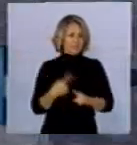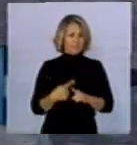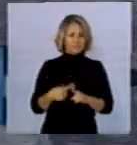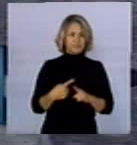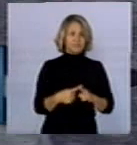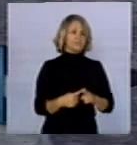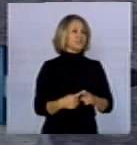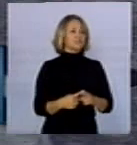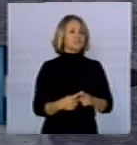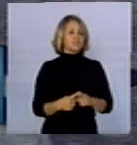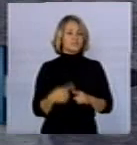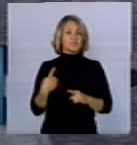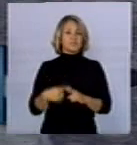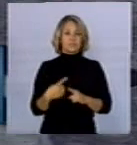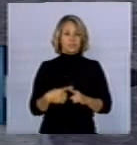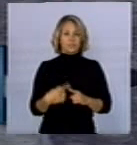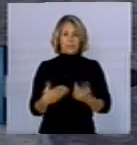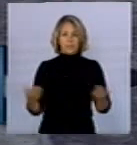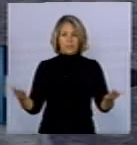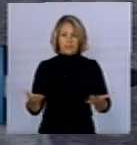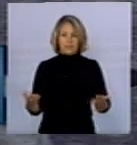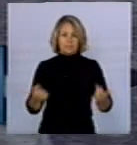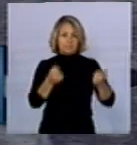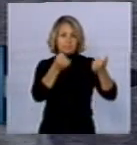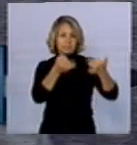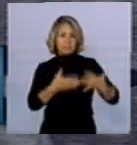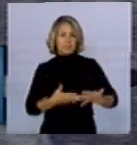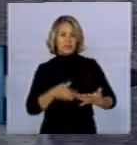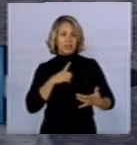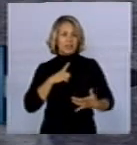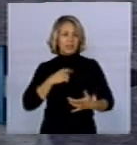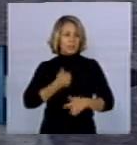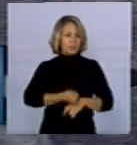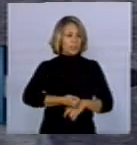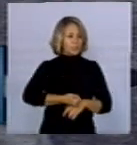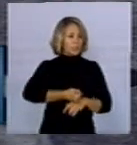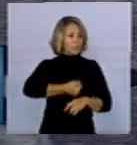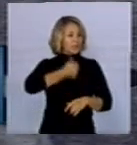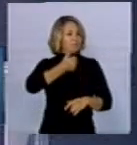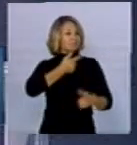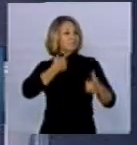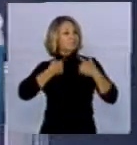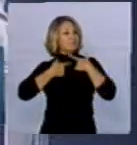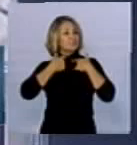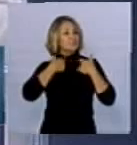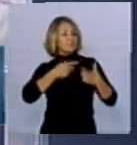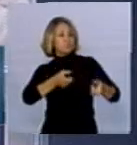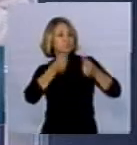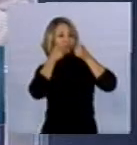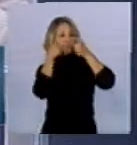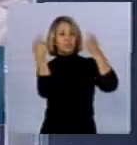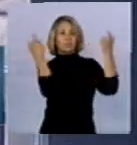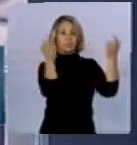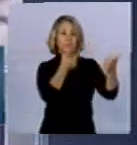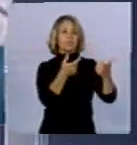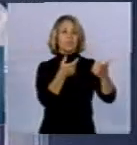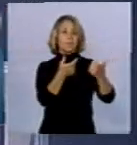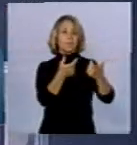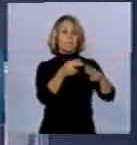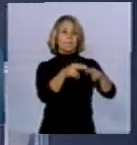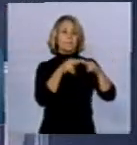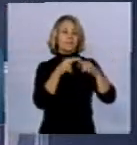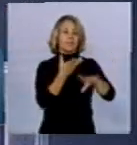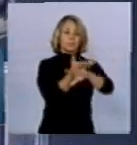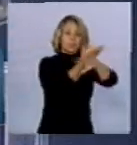quê porque há uma preferência nítida pelo conteúdo